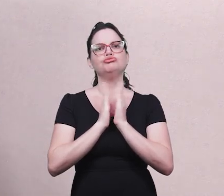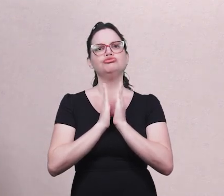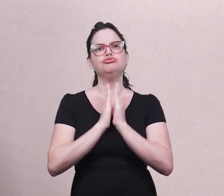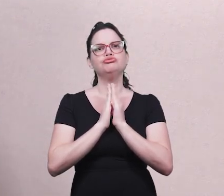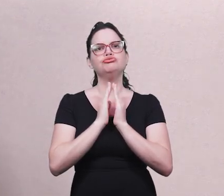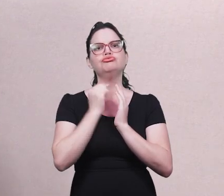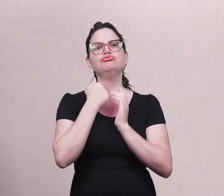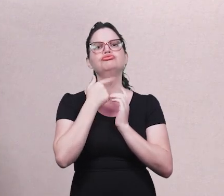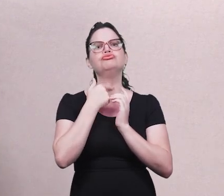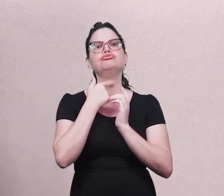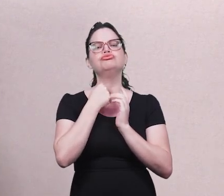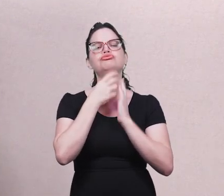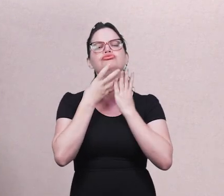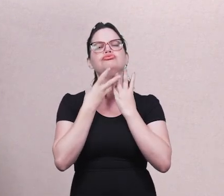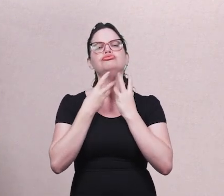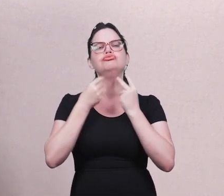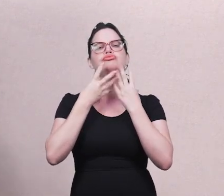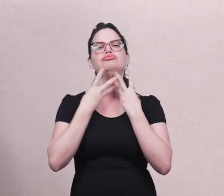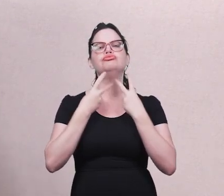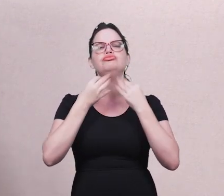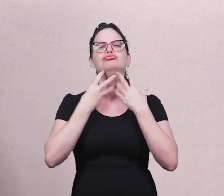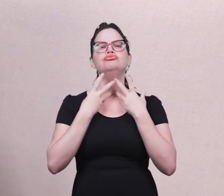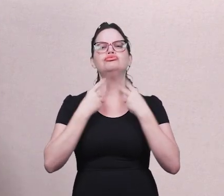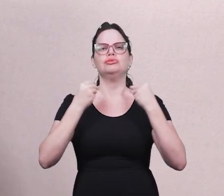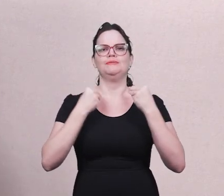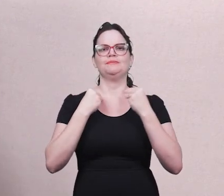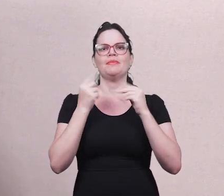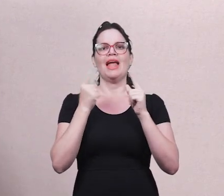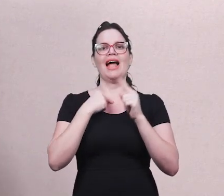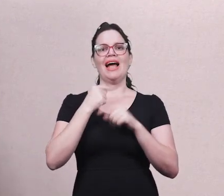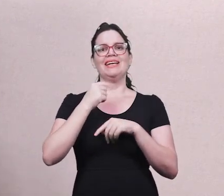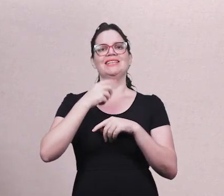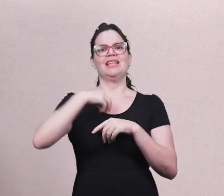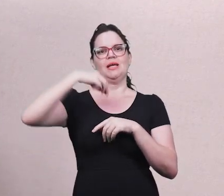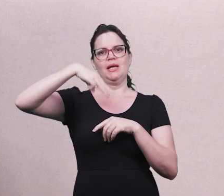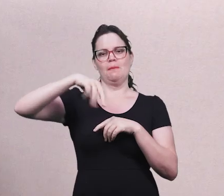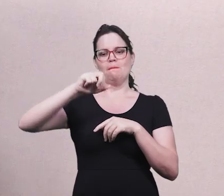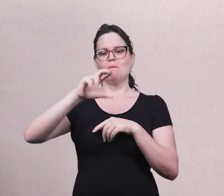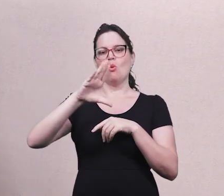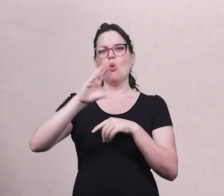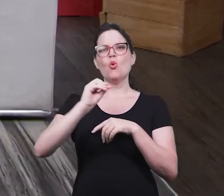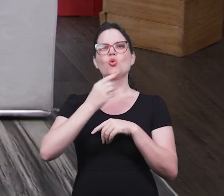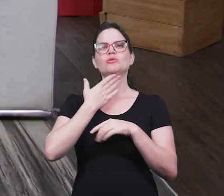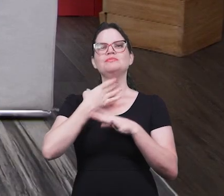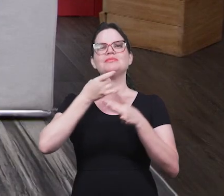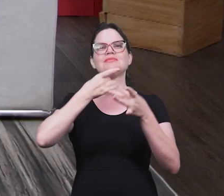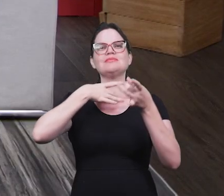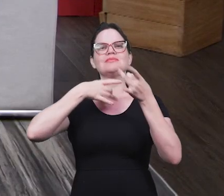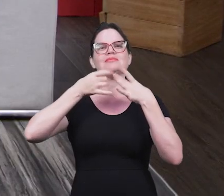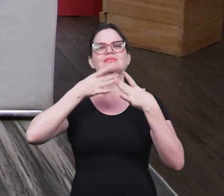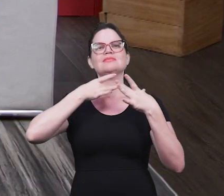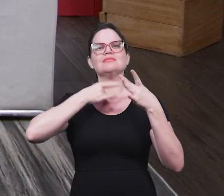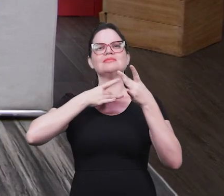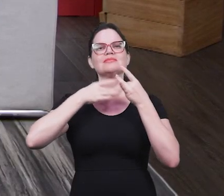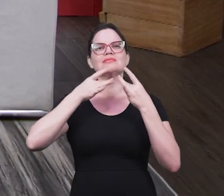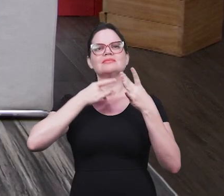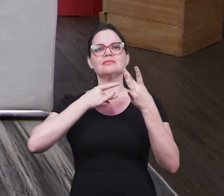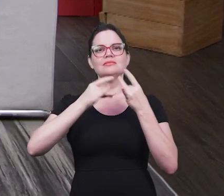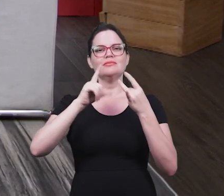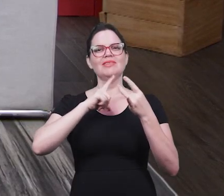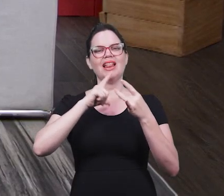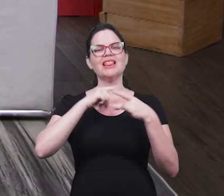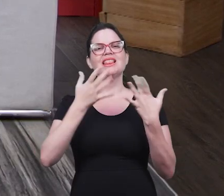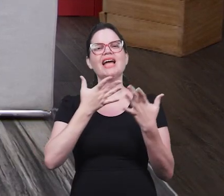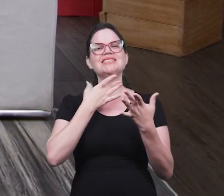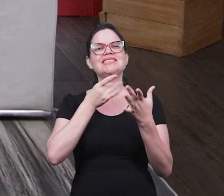lábios e vai massageando a prega vocal e vai drenando esse líquido. Esse muco que ele é preso. Não é só o muco. A